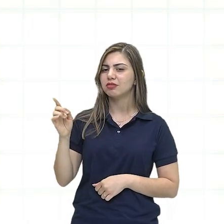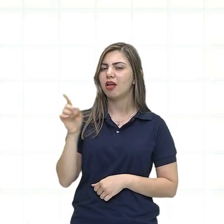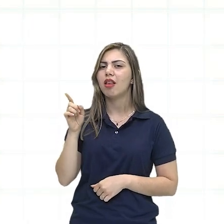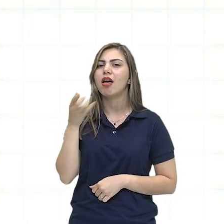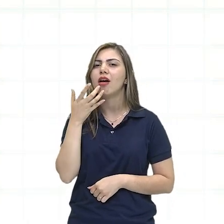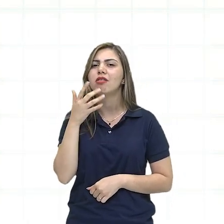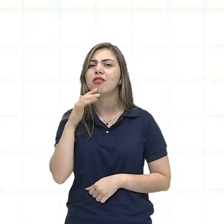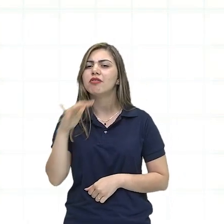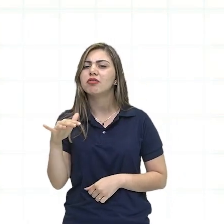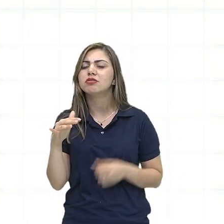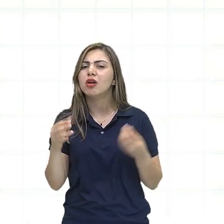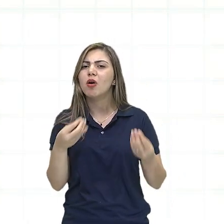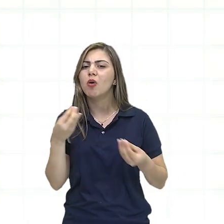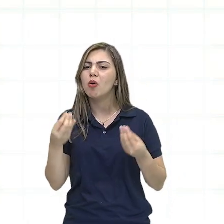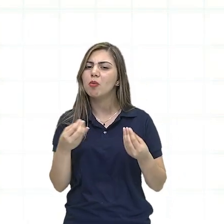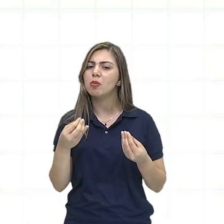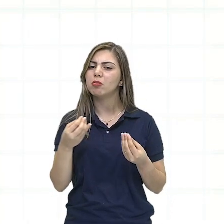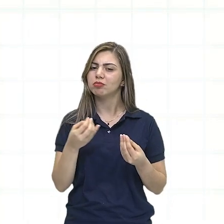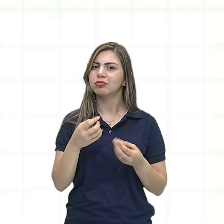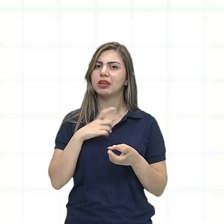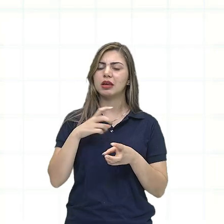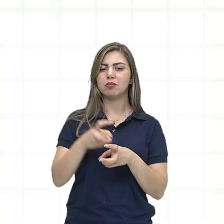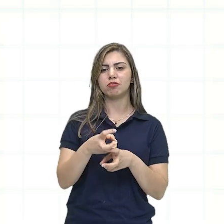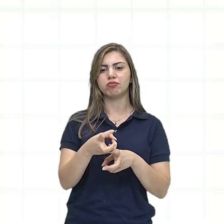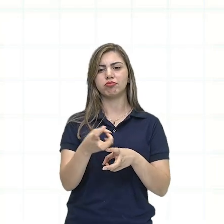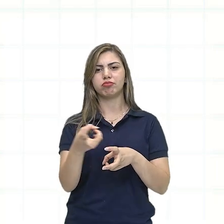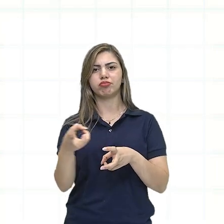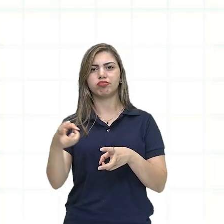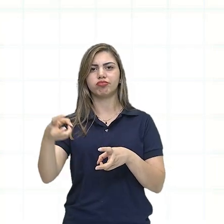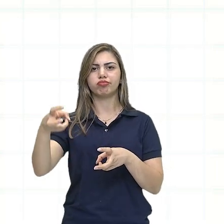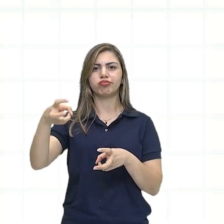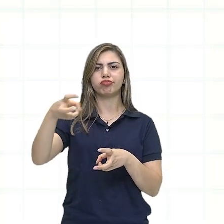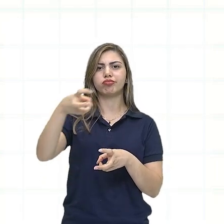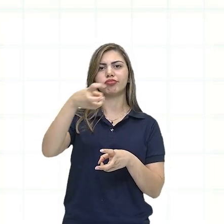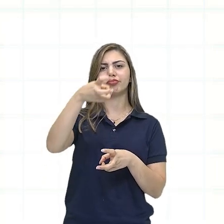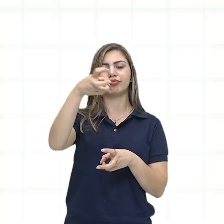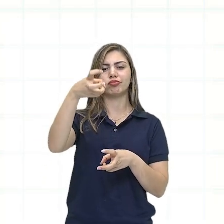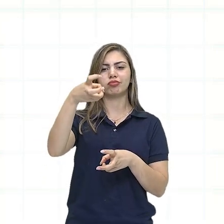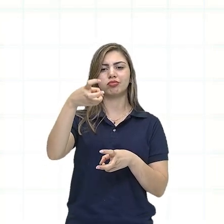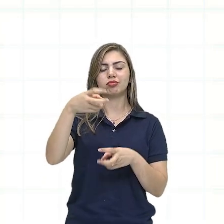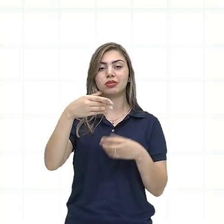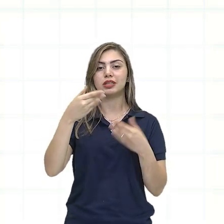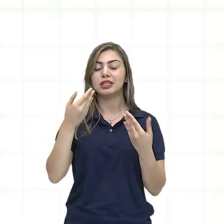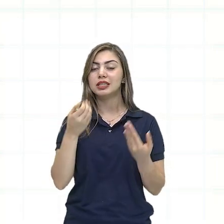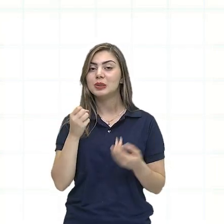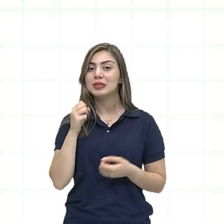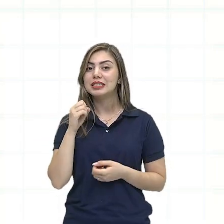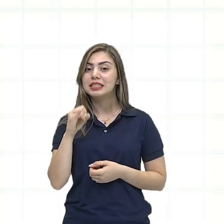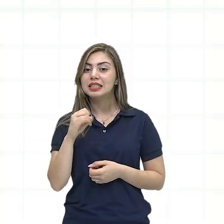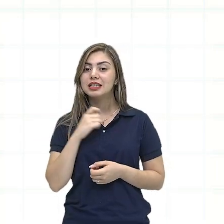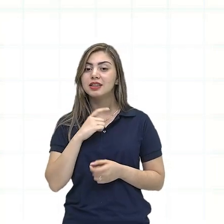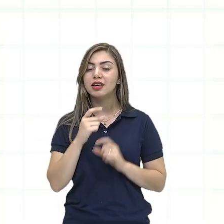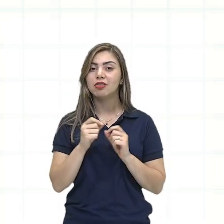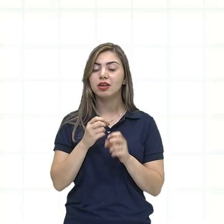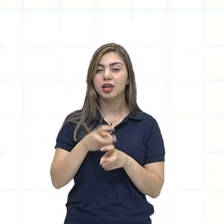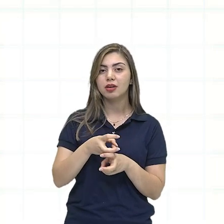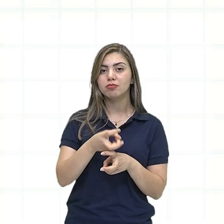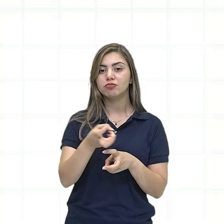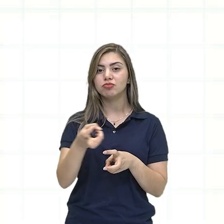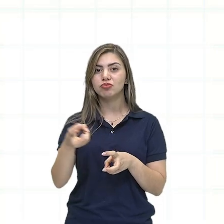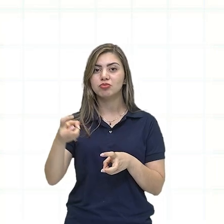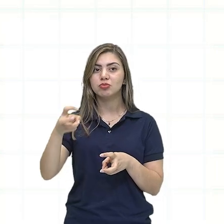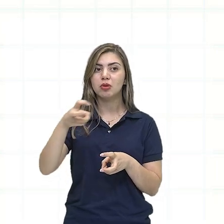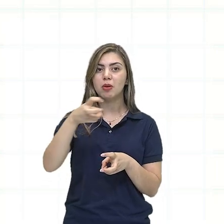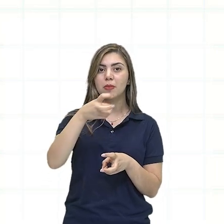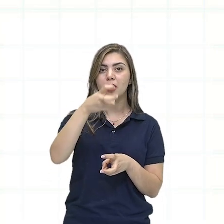garotinho já apresenta um desvio para lateral. Quando ocorre esse desvio lateral da nossa